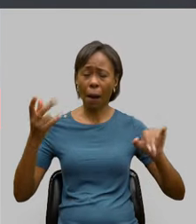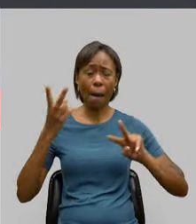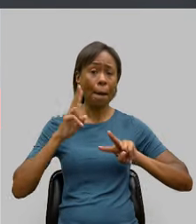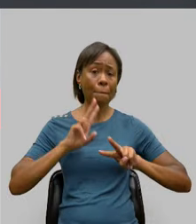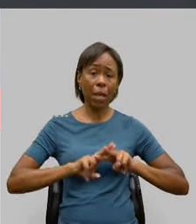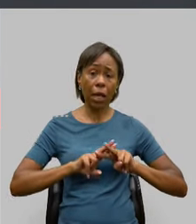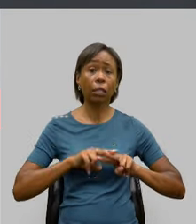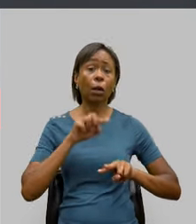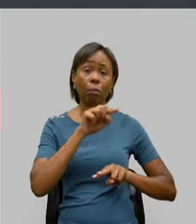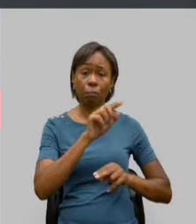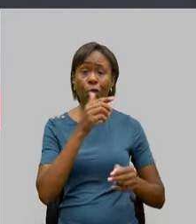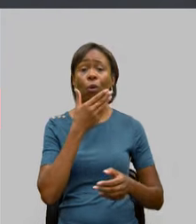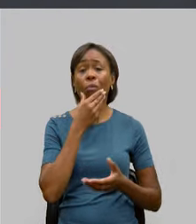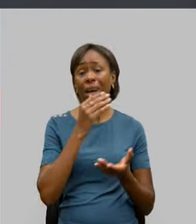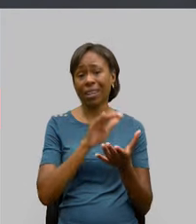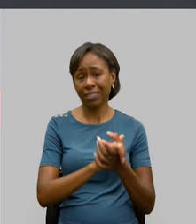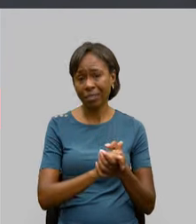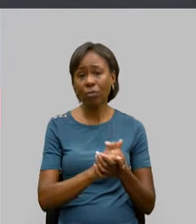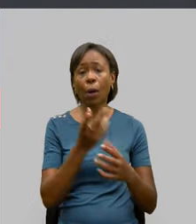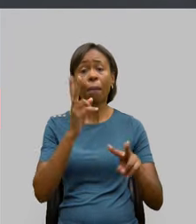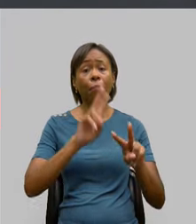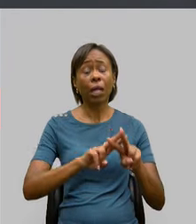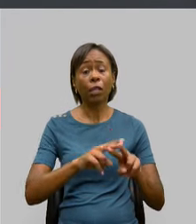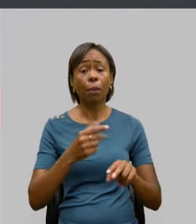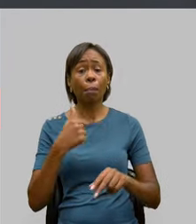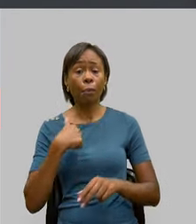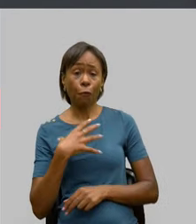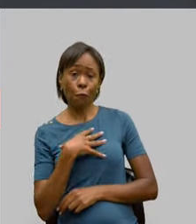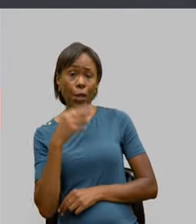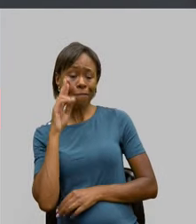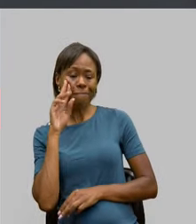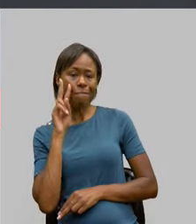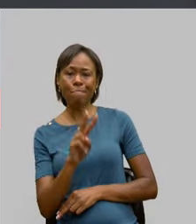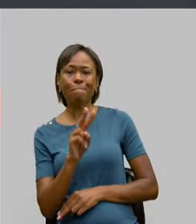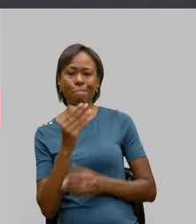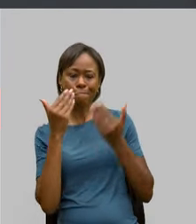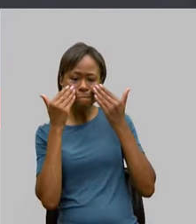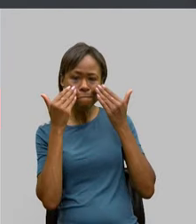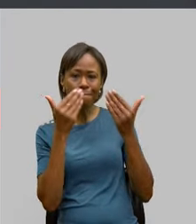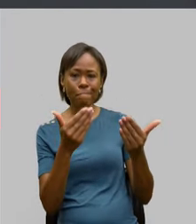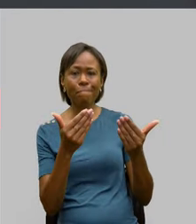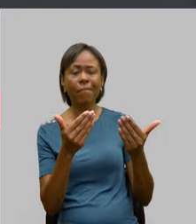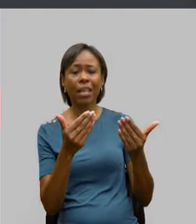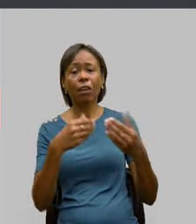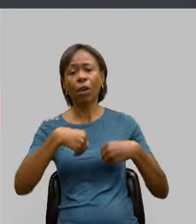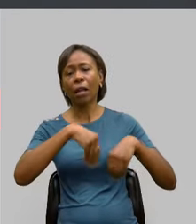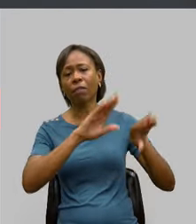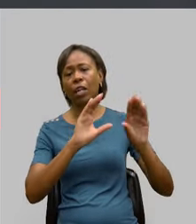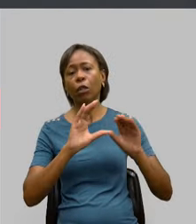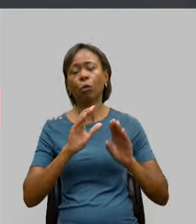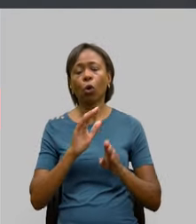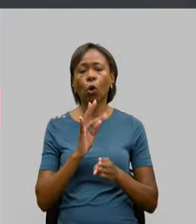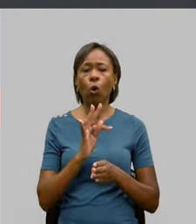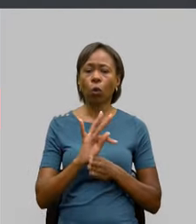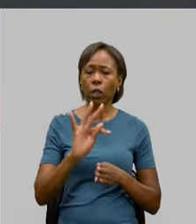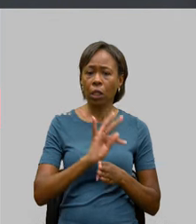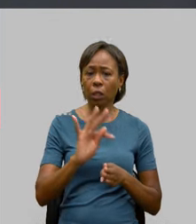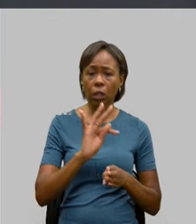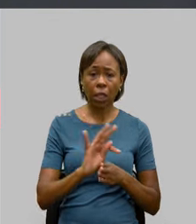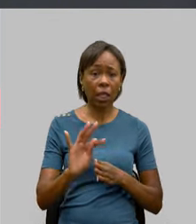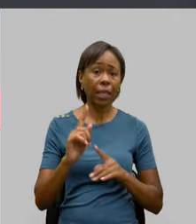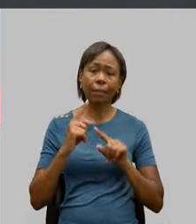na frente do Samuel Samuel foi levado para o conselho tutelar e meu filho Nunca mais